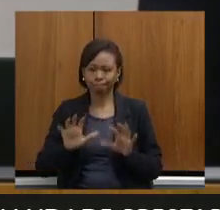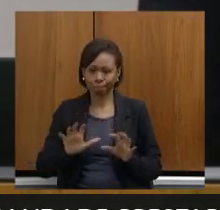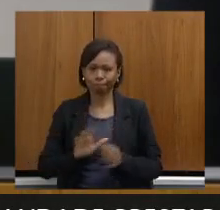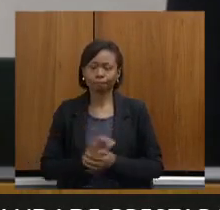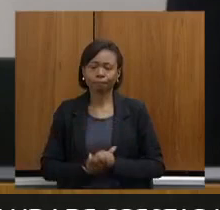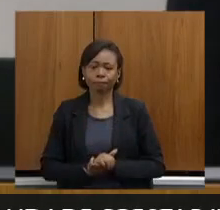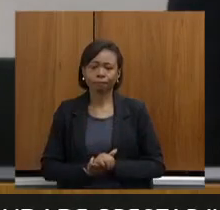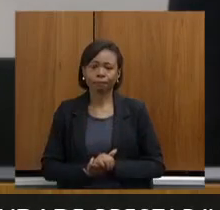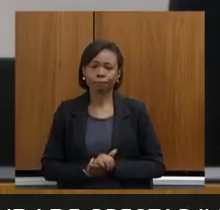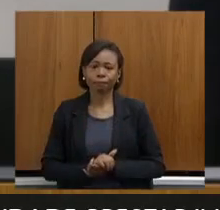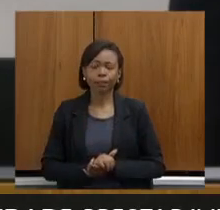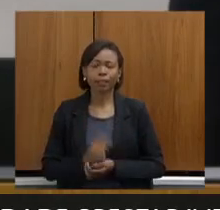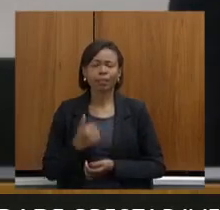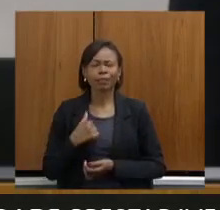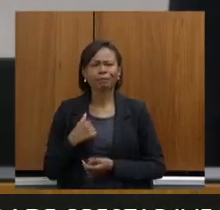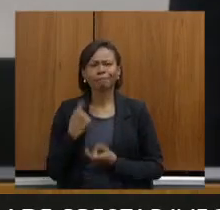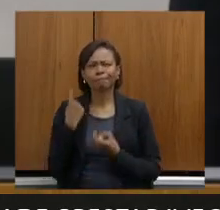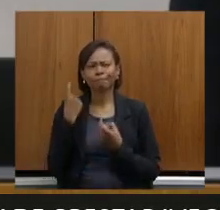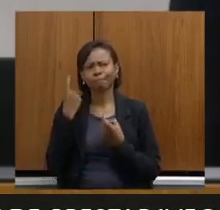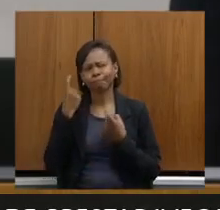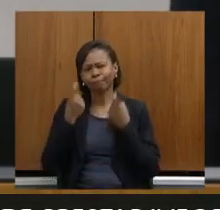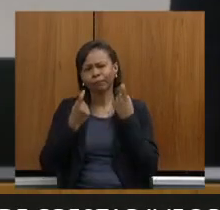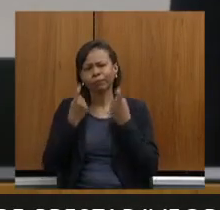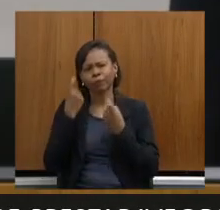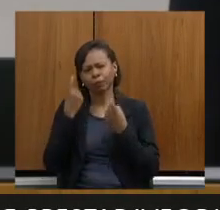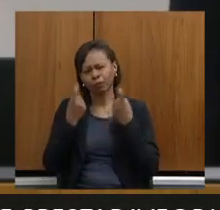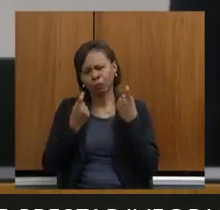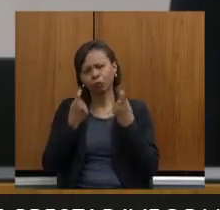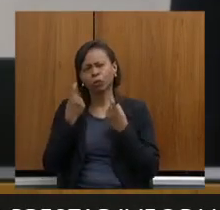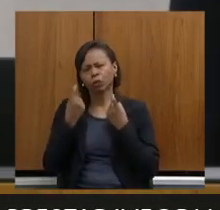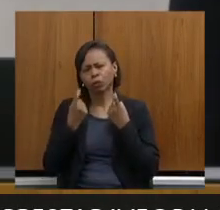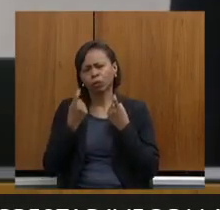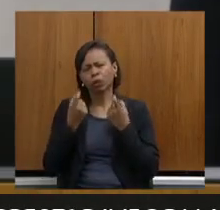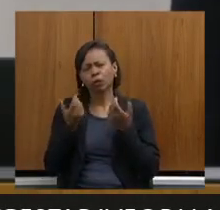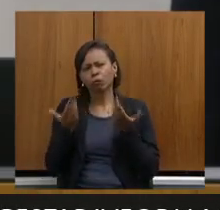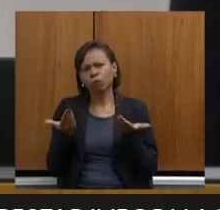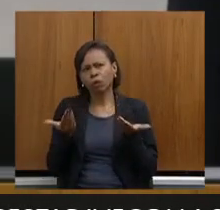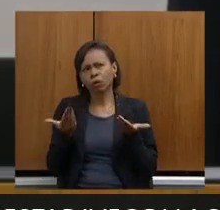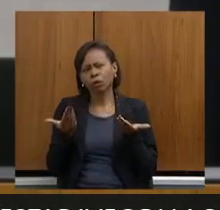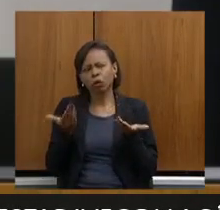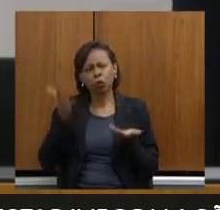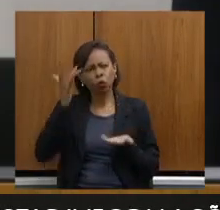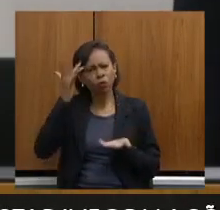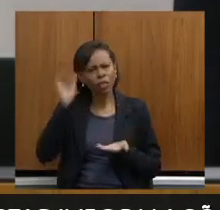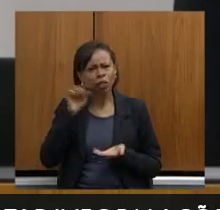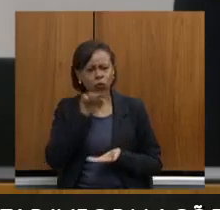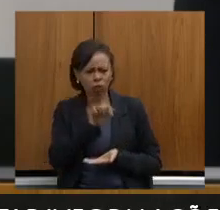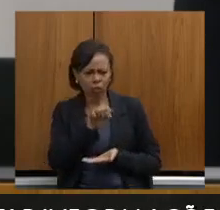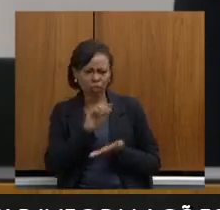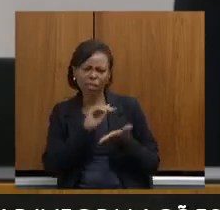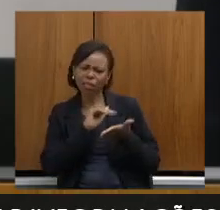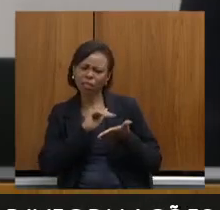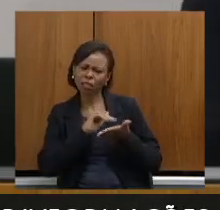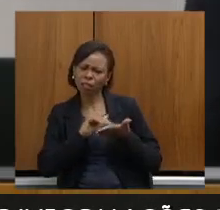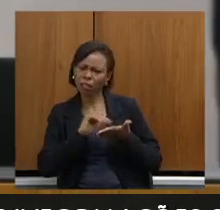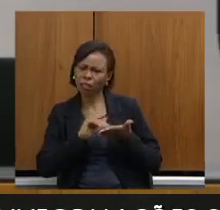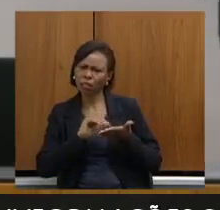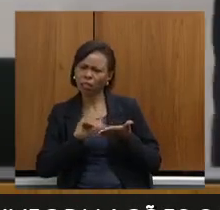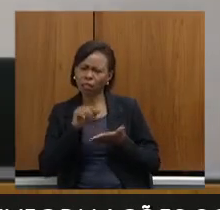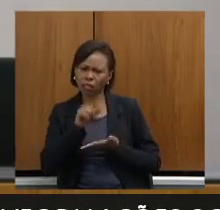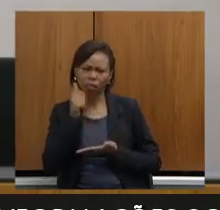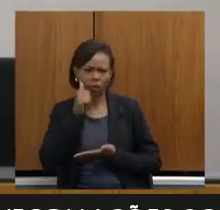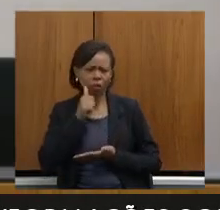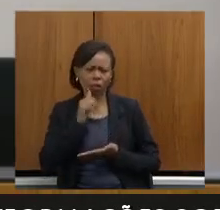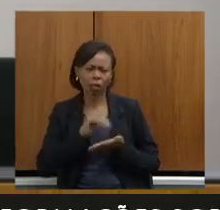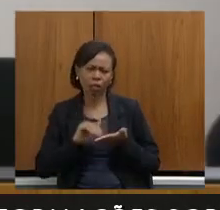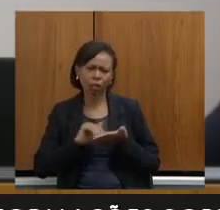mas eu tenho uma preocupação secretária e eu não sei se a senhora e nós